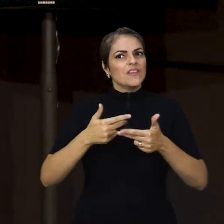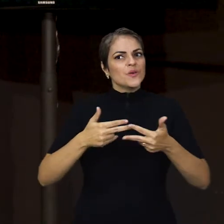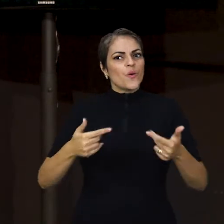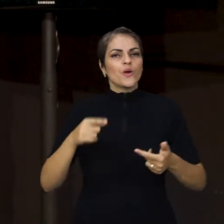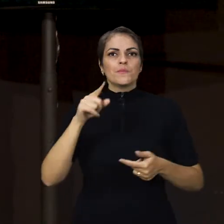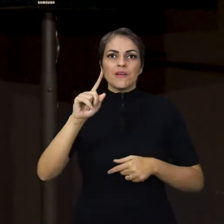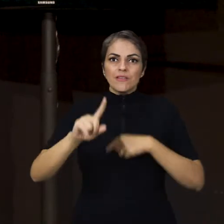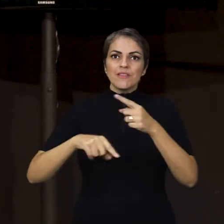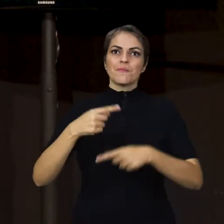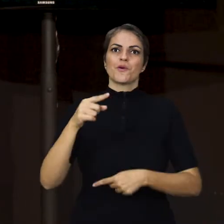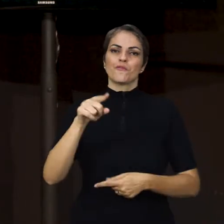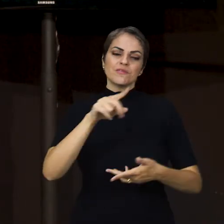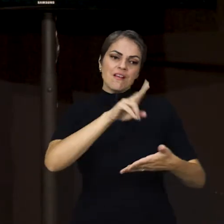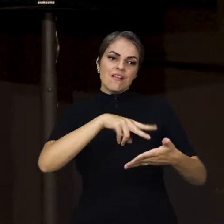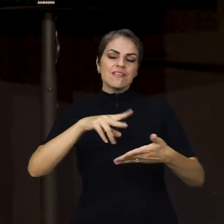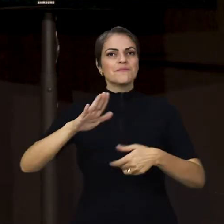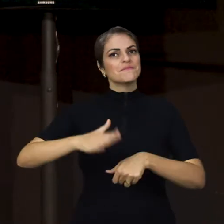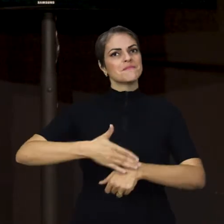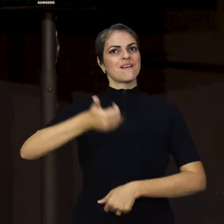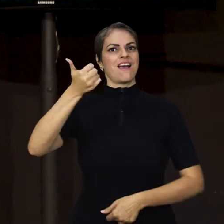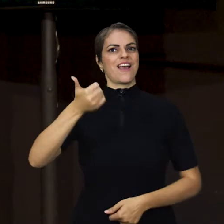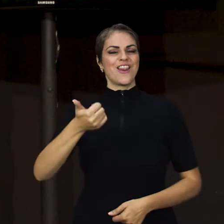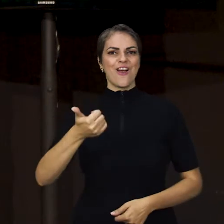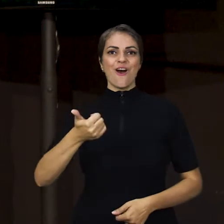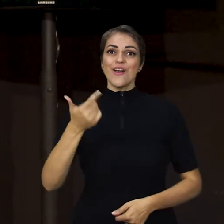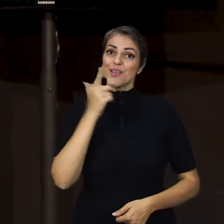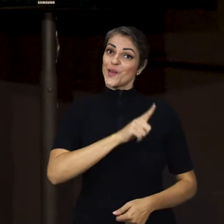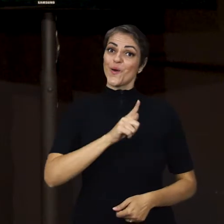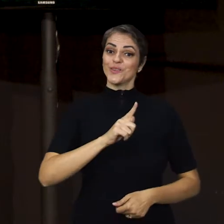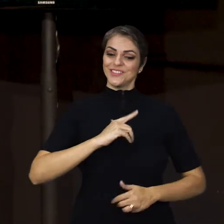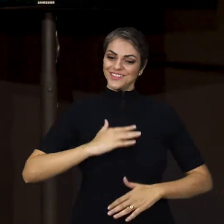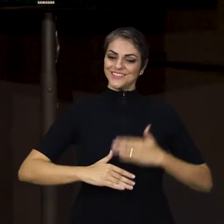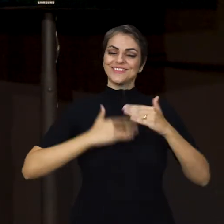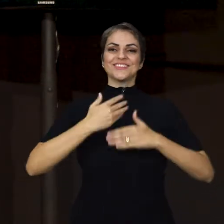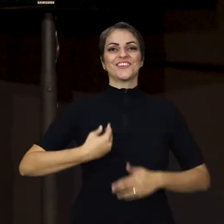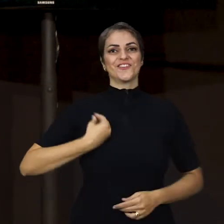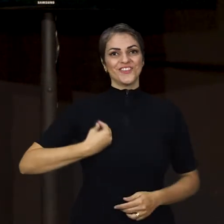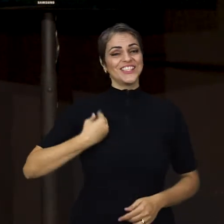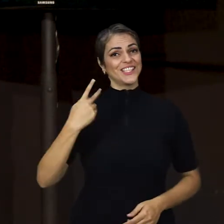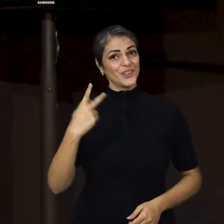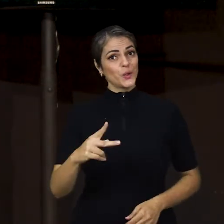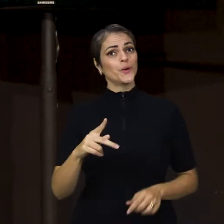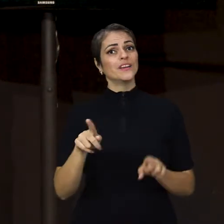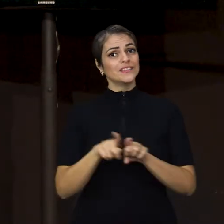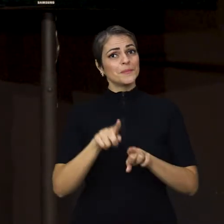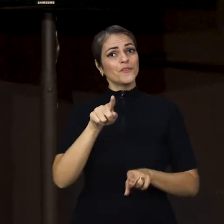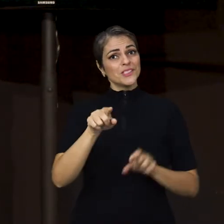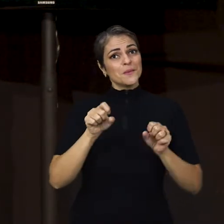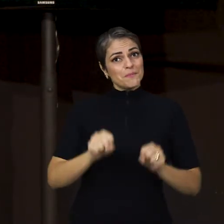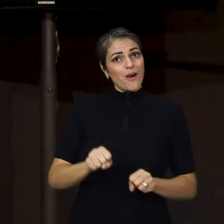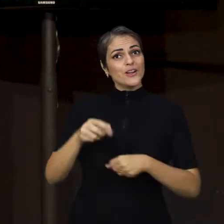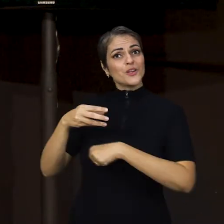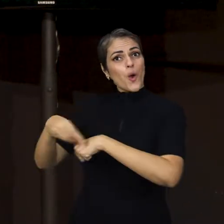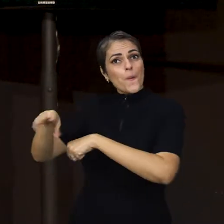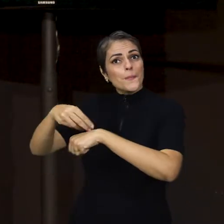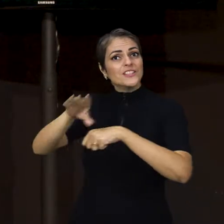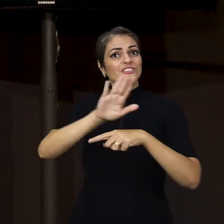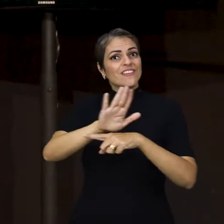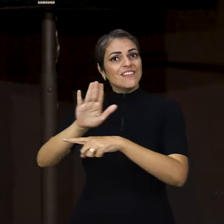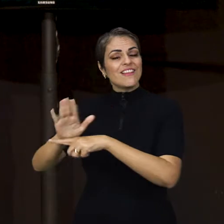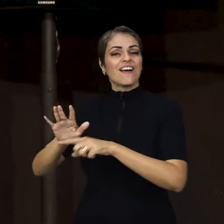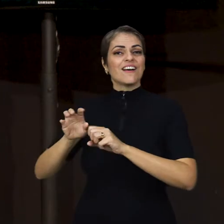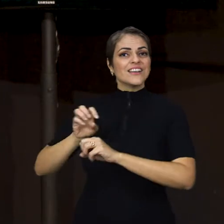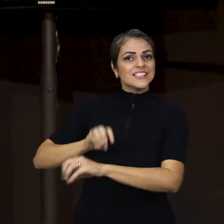seja cada vez melhor, mais efetiva, mais frutífera para a sua própria vida e para que você também possa compartilhar as verdades